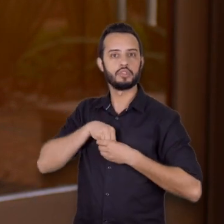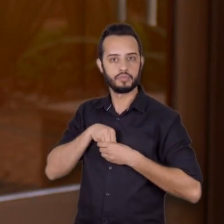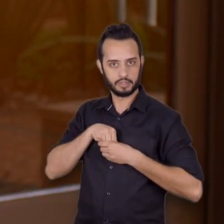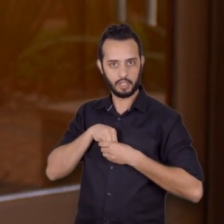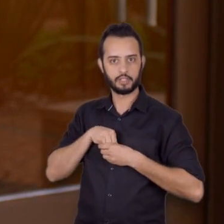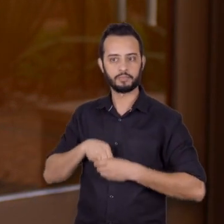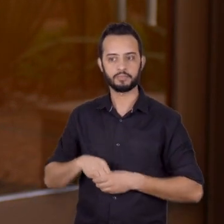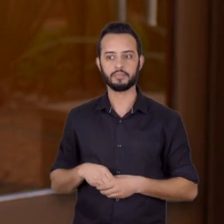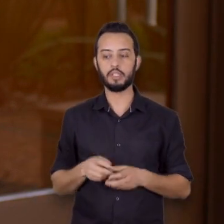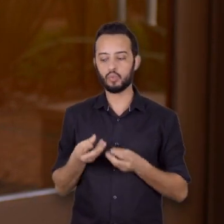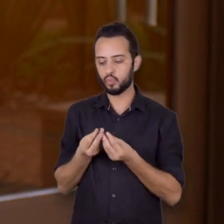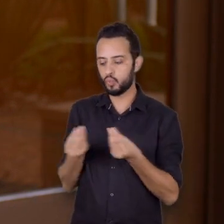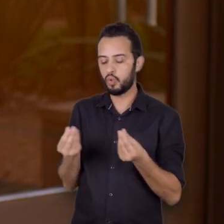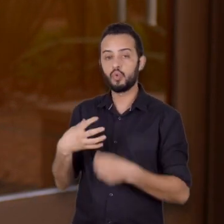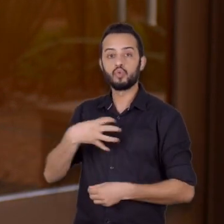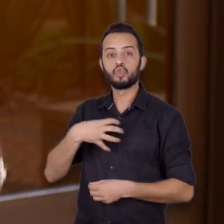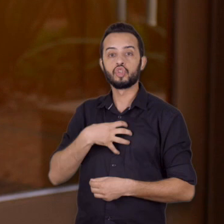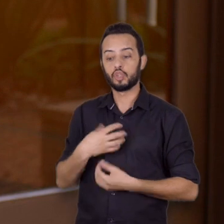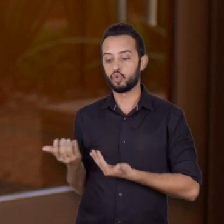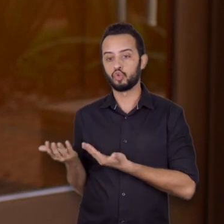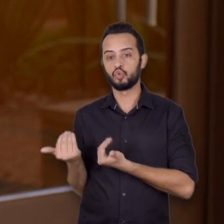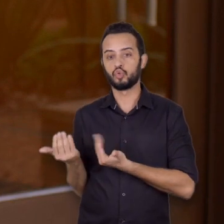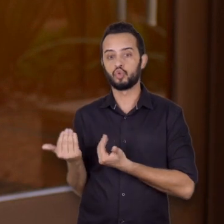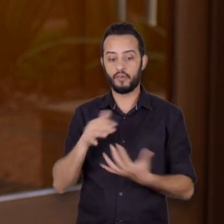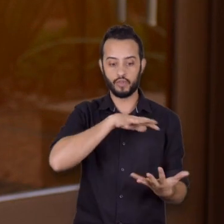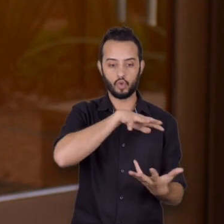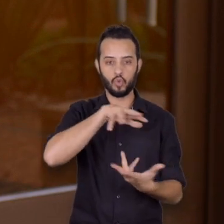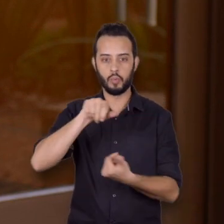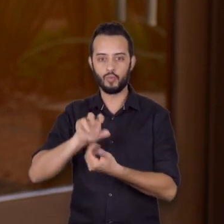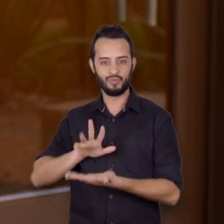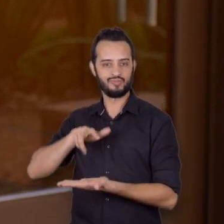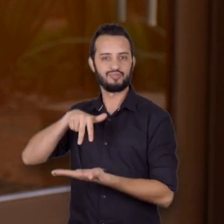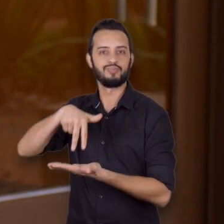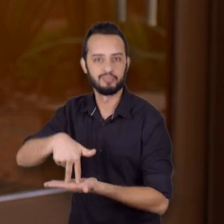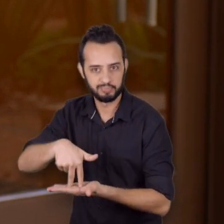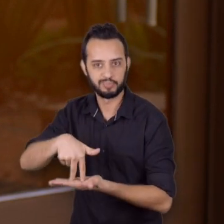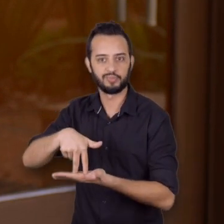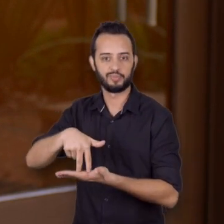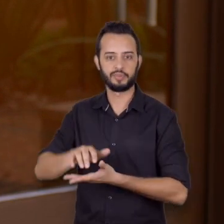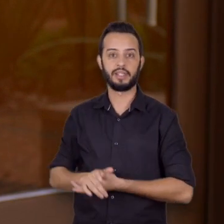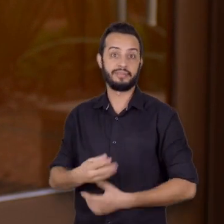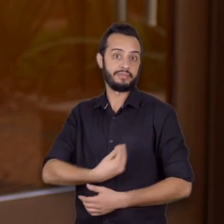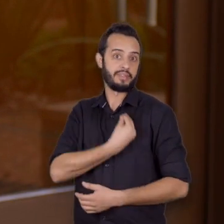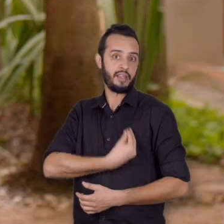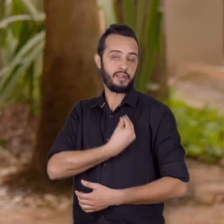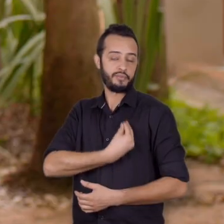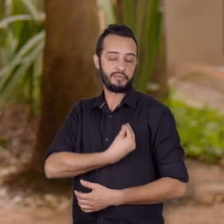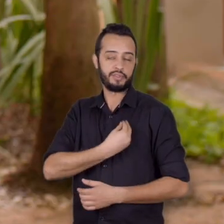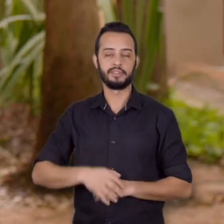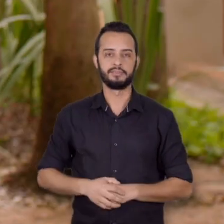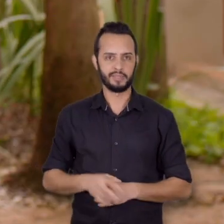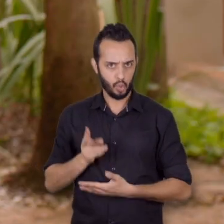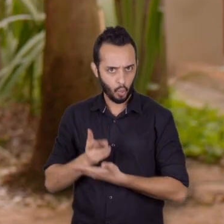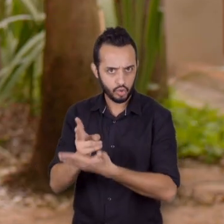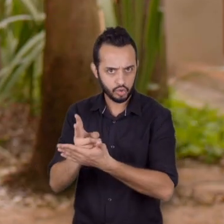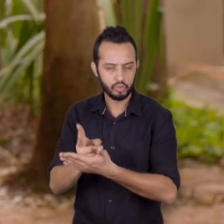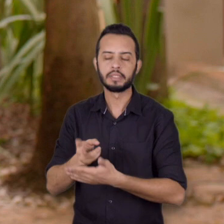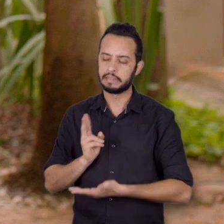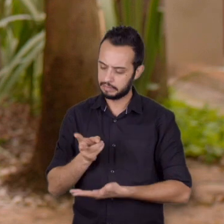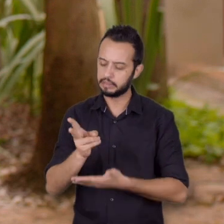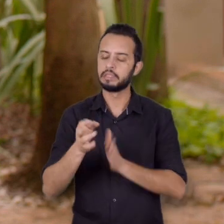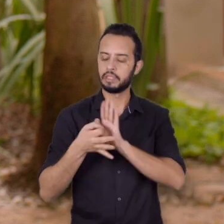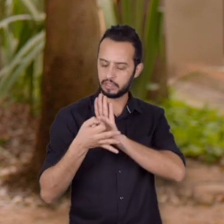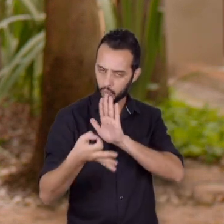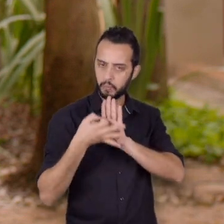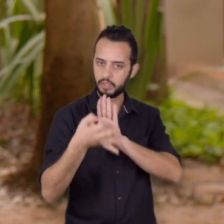subjetividade, uma certa maneira do jovem se colocar perante o mundo, se colocar nos seus grupos, se colocar na vida. Isso continua? Continua